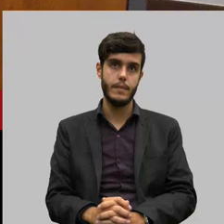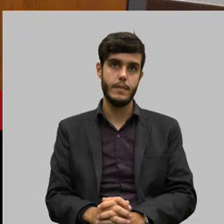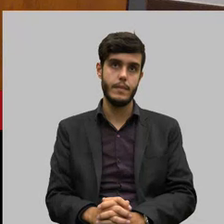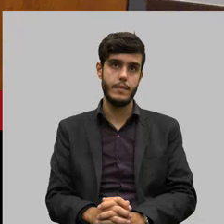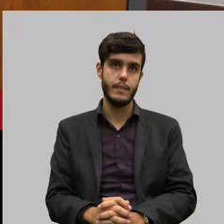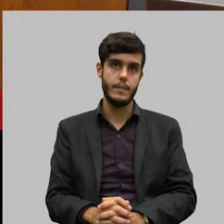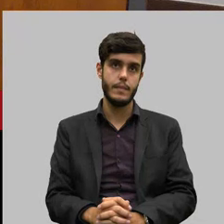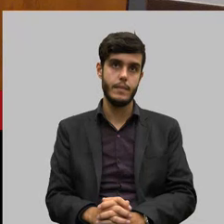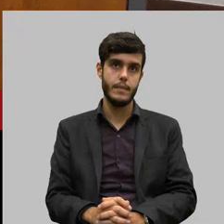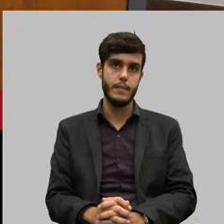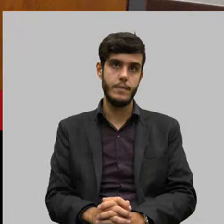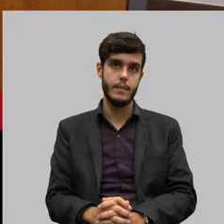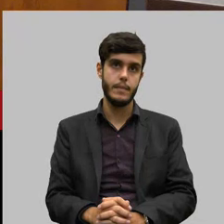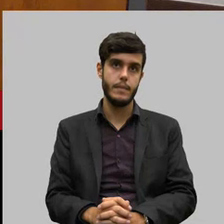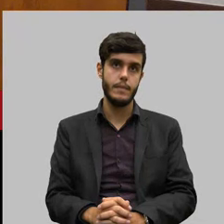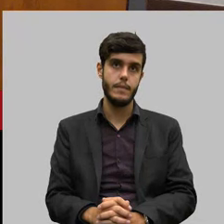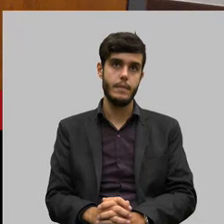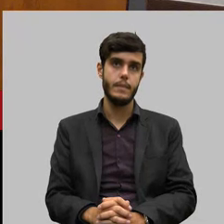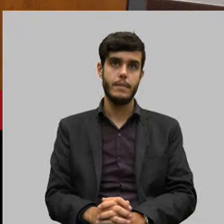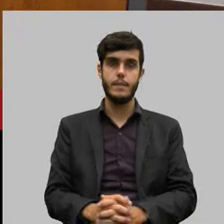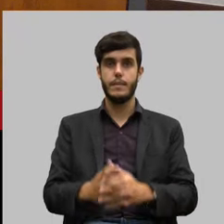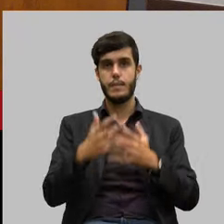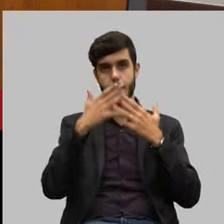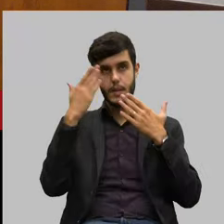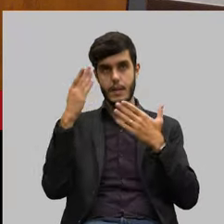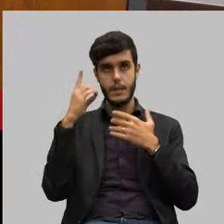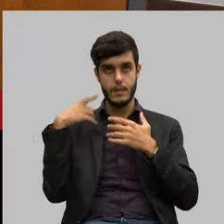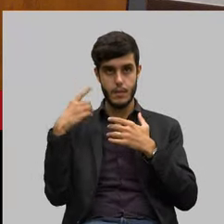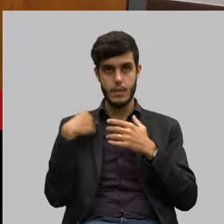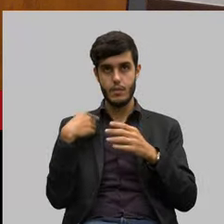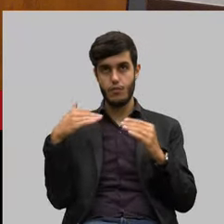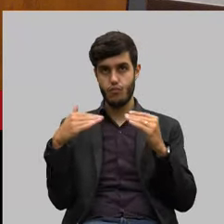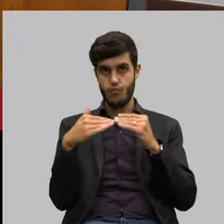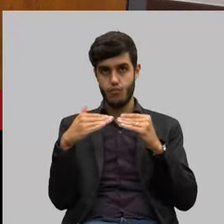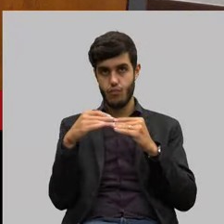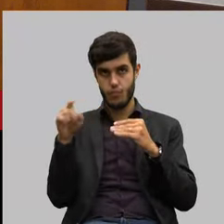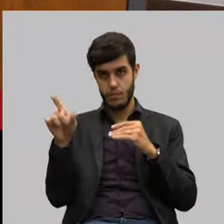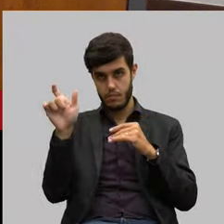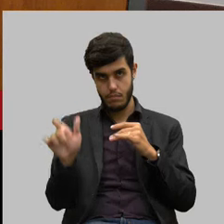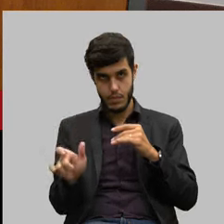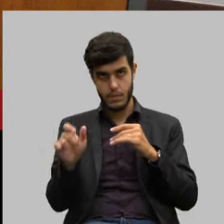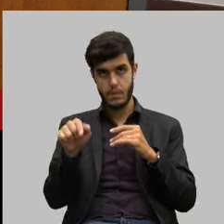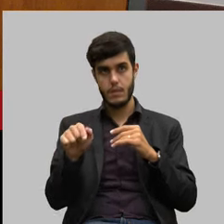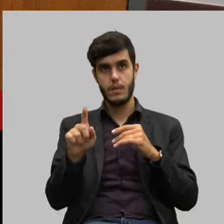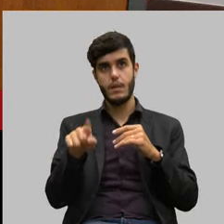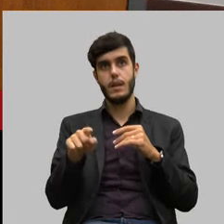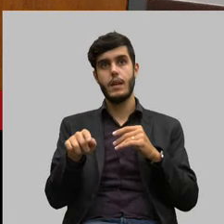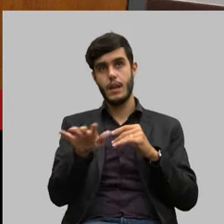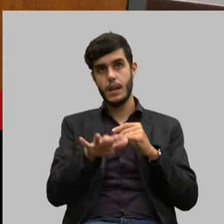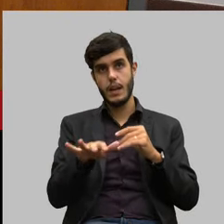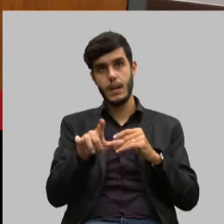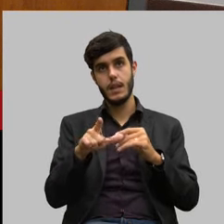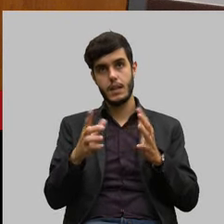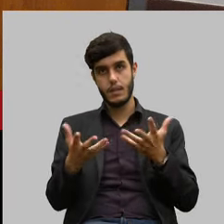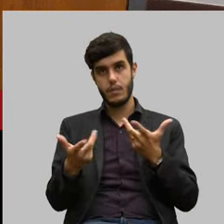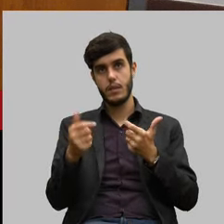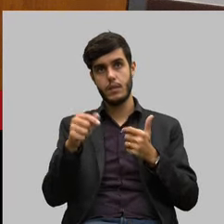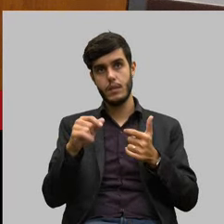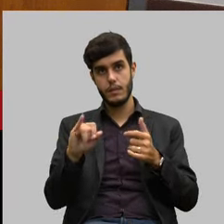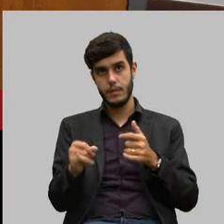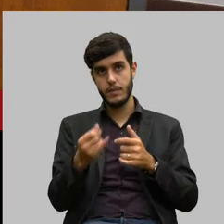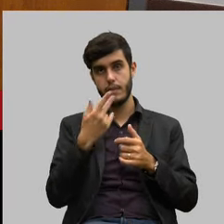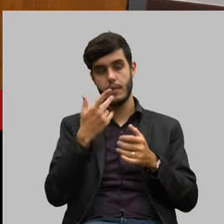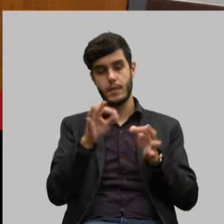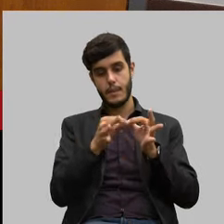Cláudio Obrigado deputada eu eu concordo com a senhora realmente aqui é um ambiente qualificado que a gente tem que aproveitar para detalhar